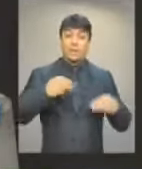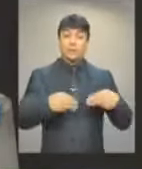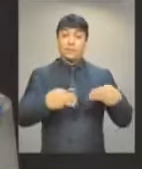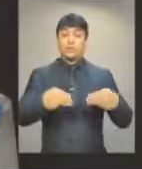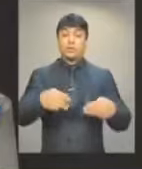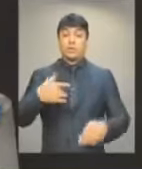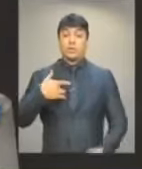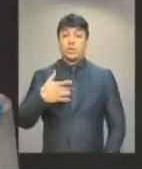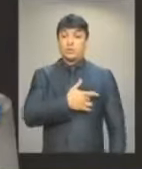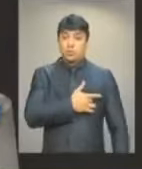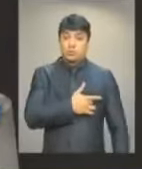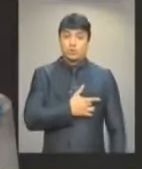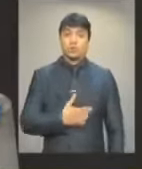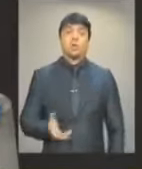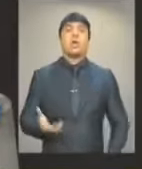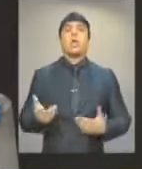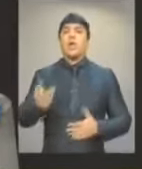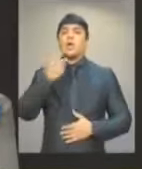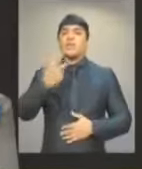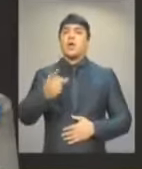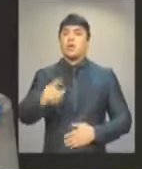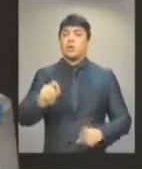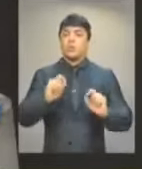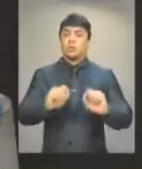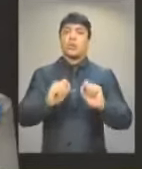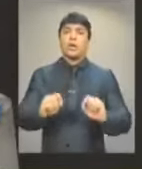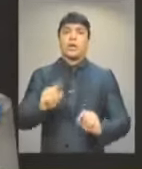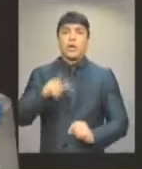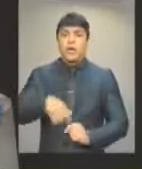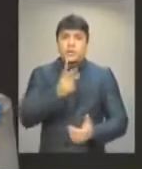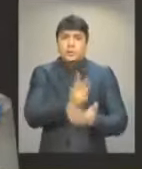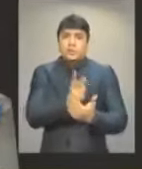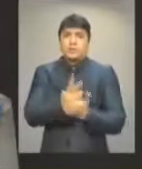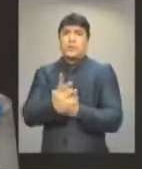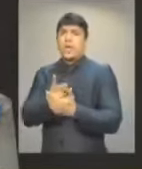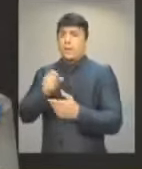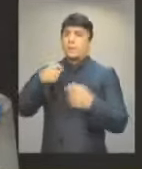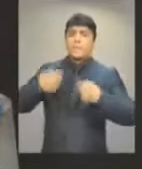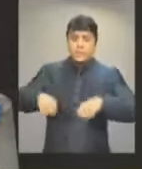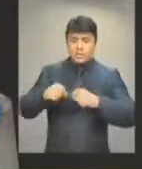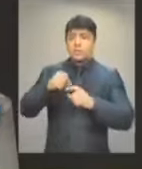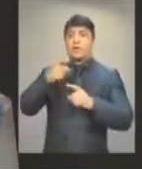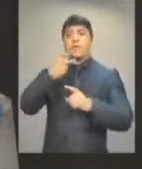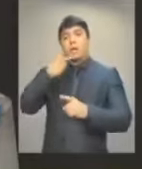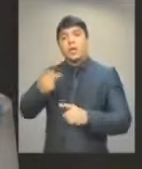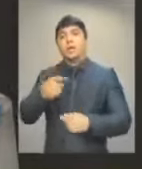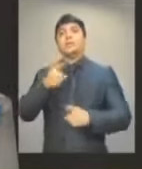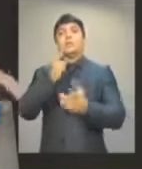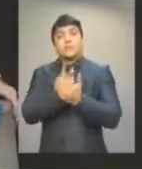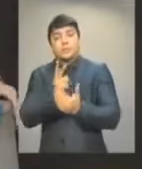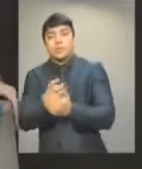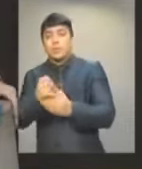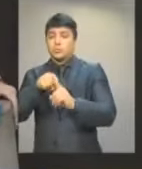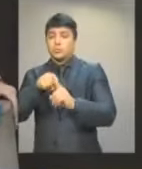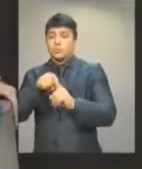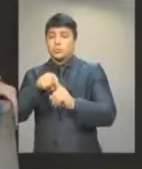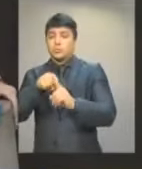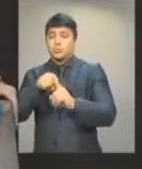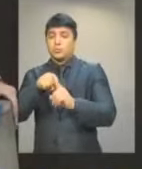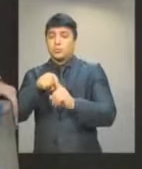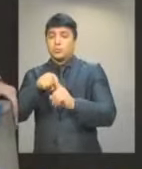seu ex-ministro da Saúde, que dizia que era necessário fazer o isolamento social, quis,